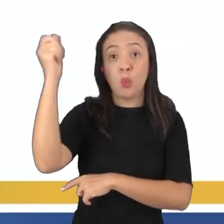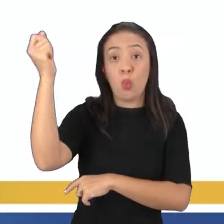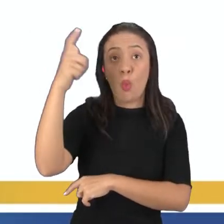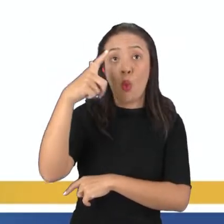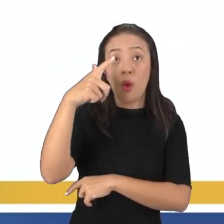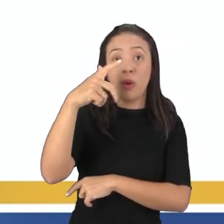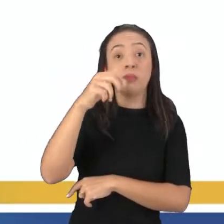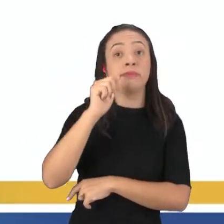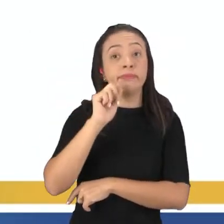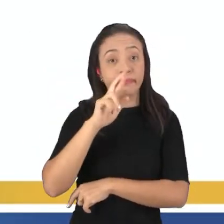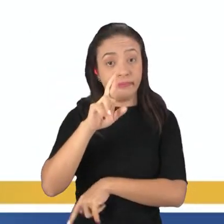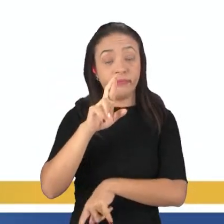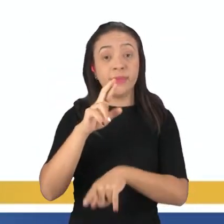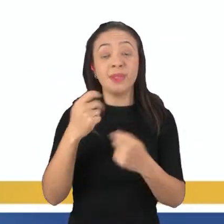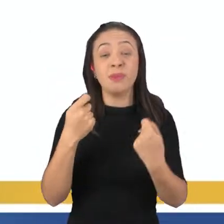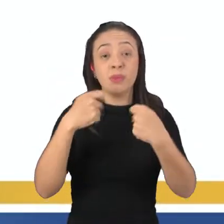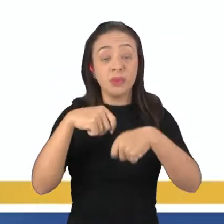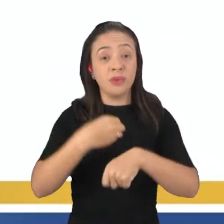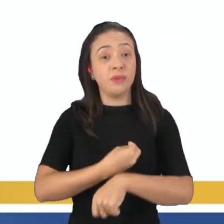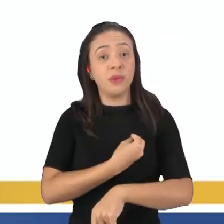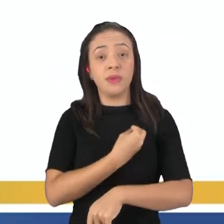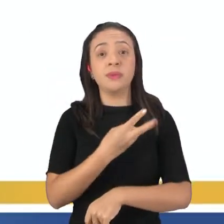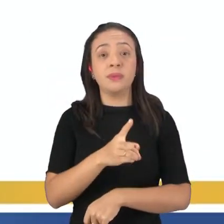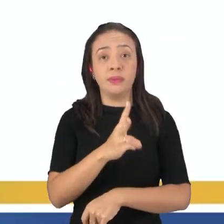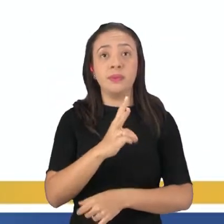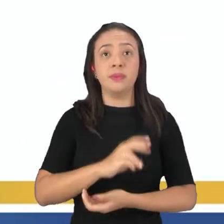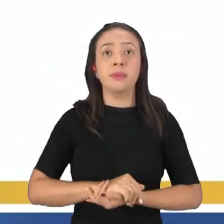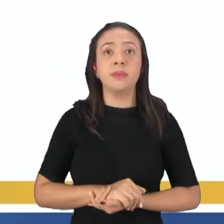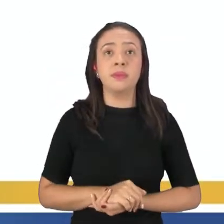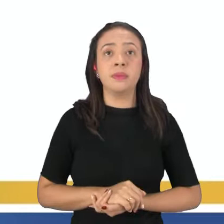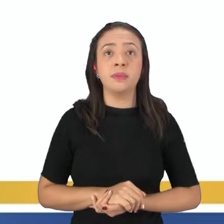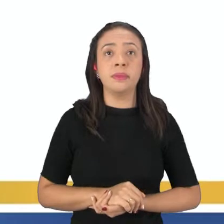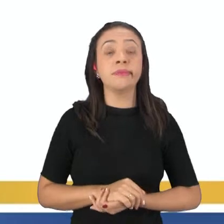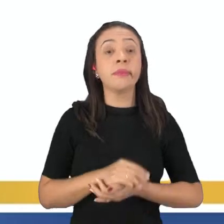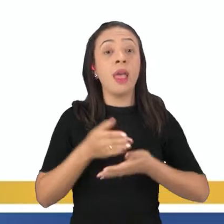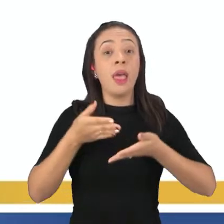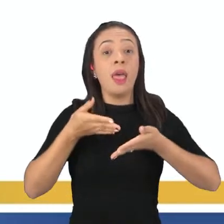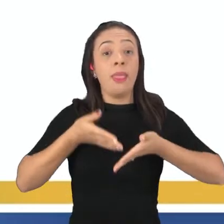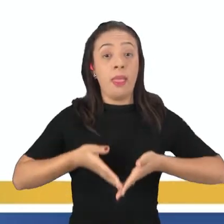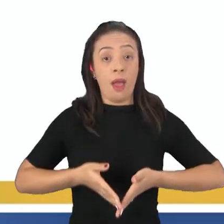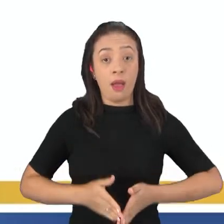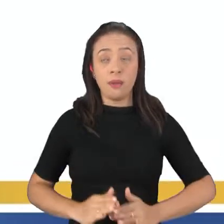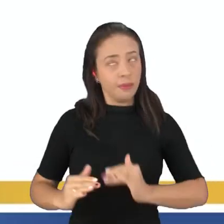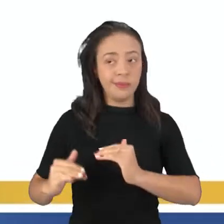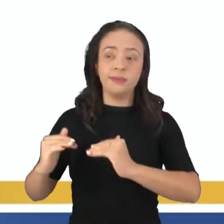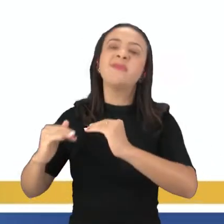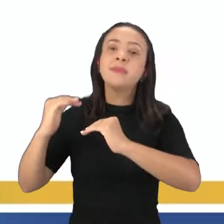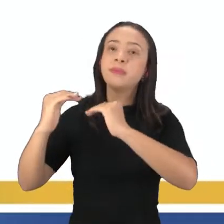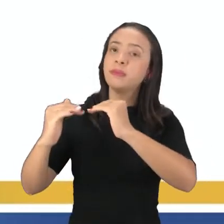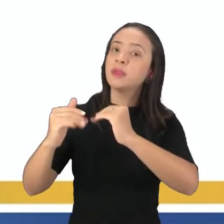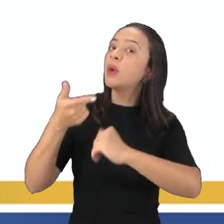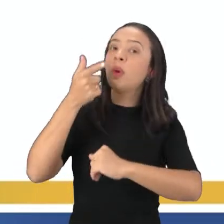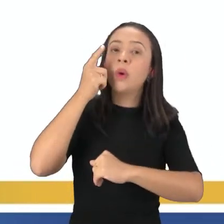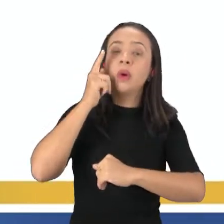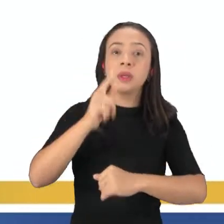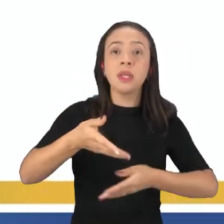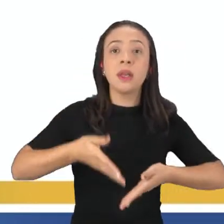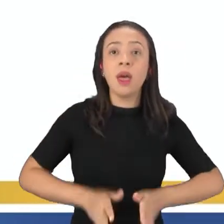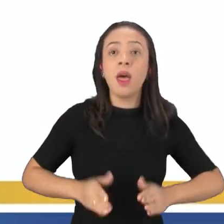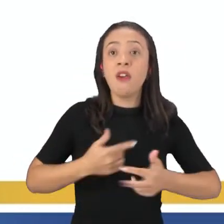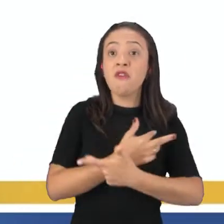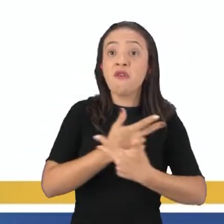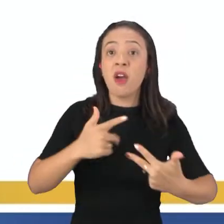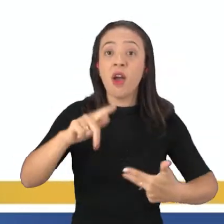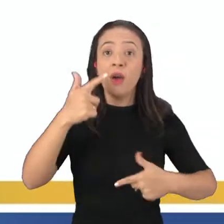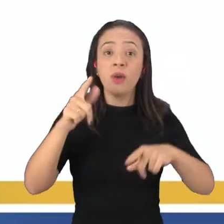água, luz e ar para sobreviverem. Eles nascem, crescem, se